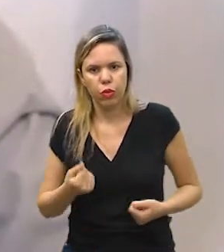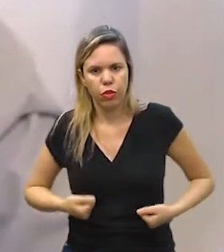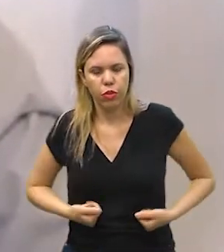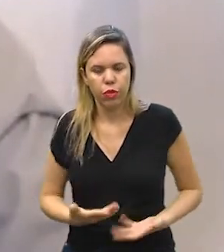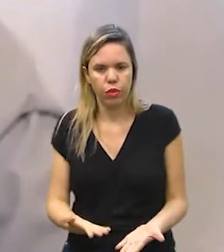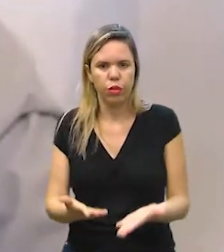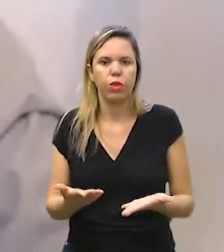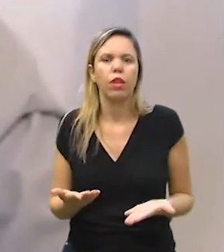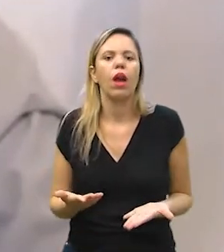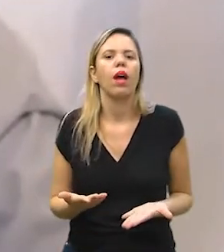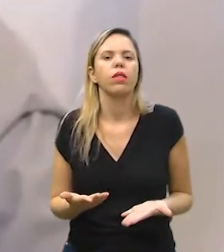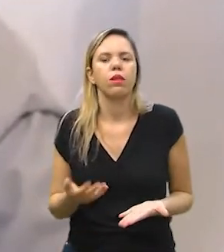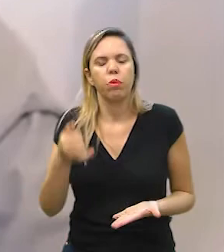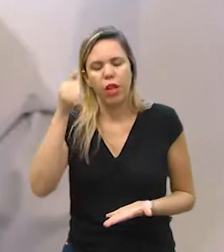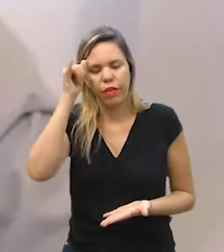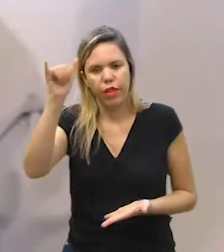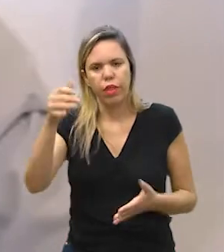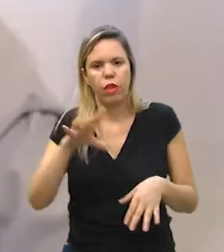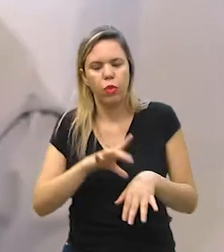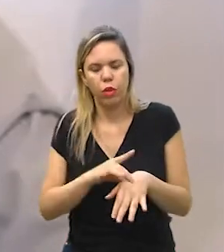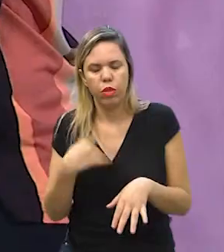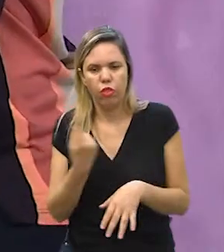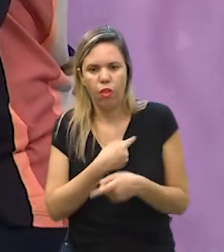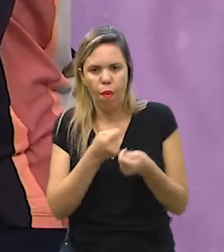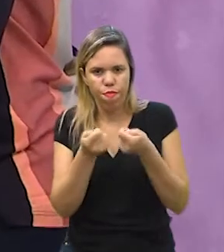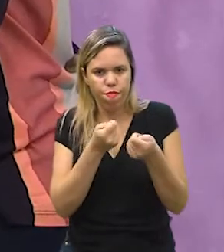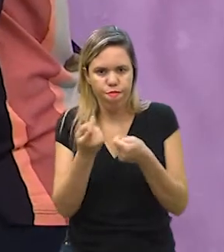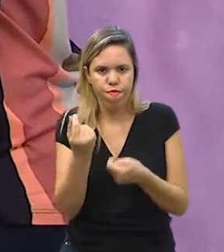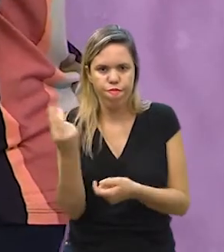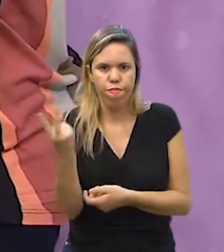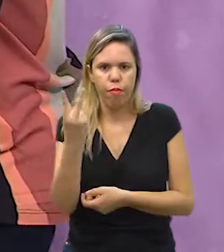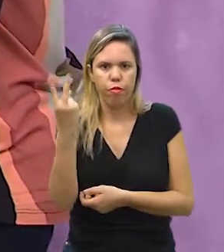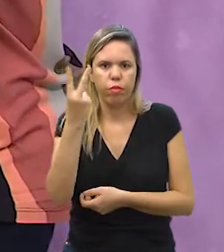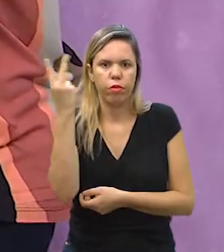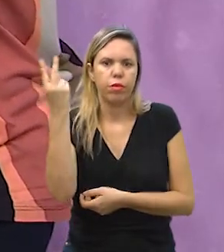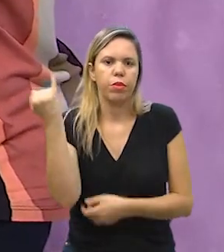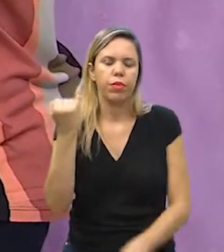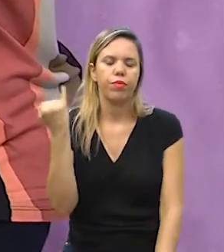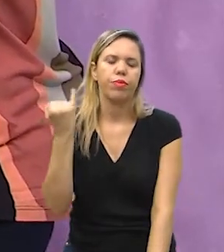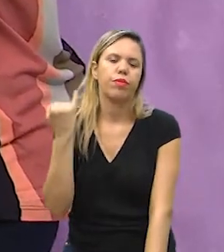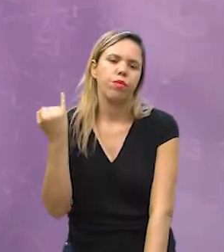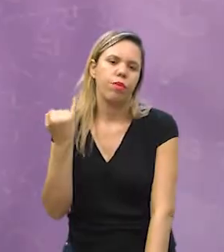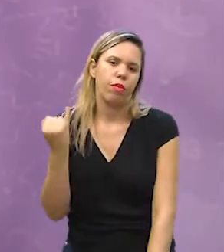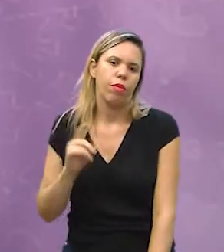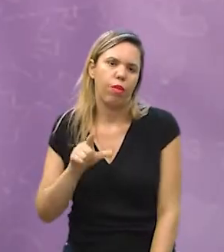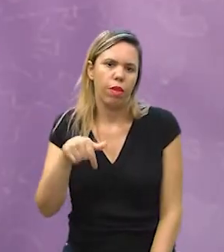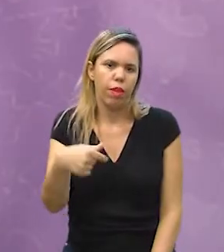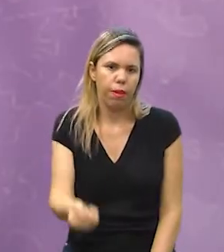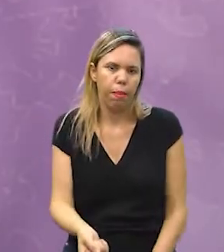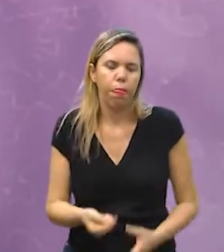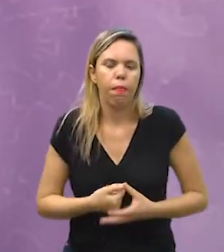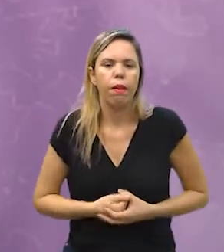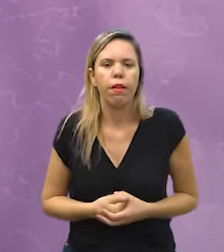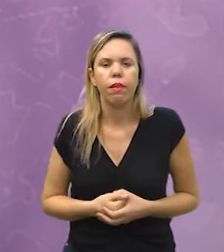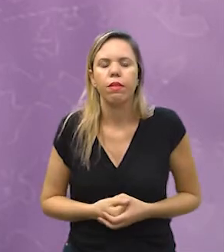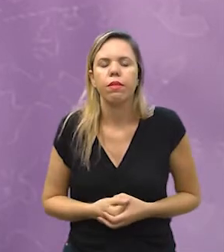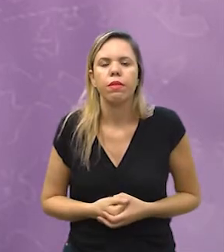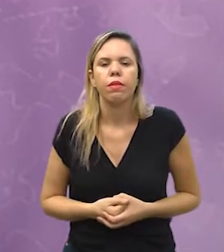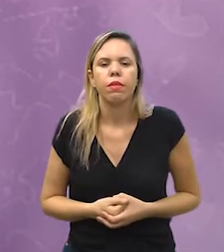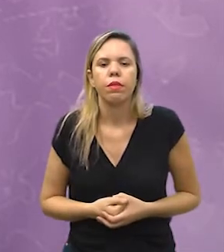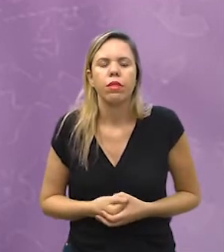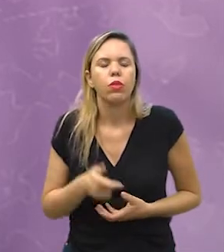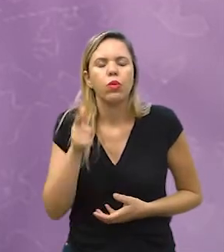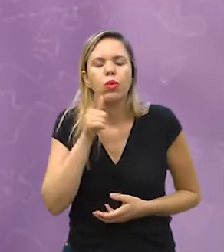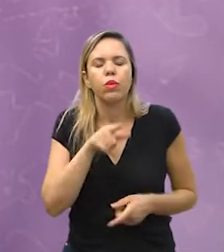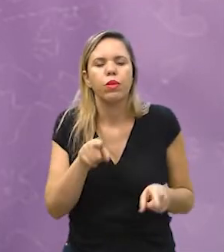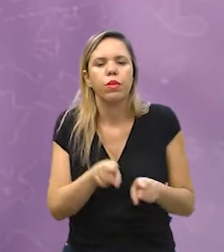em prevenção, a gente economiza valores muito mais significativos depois. Doutor, e a gente